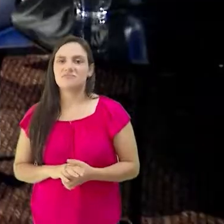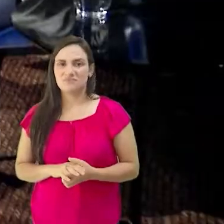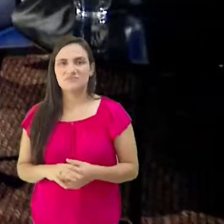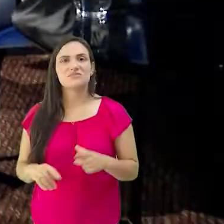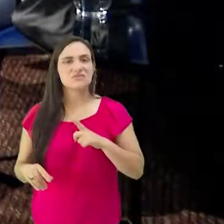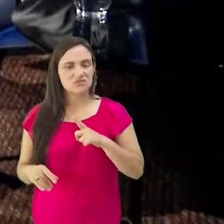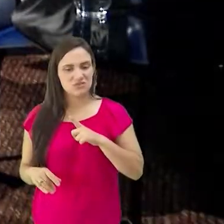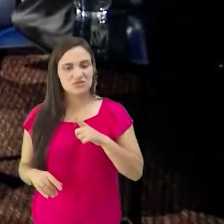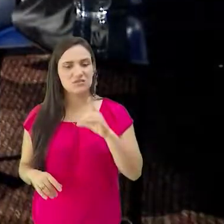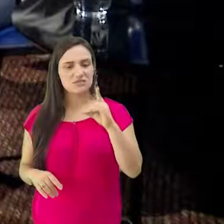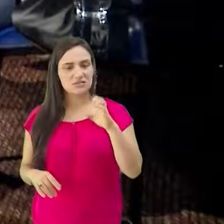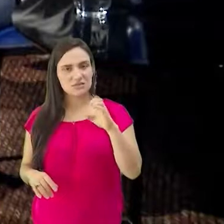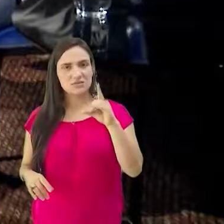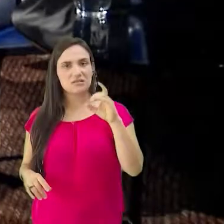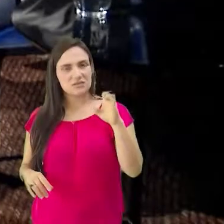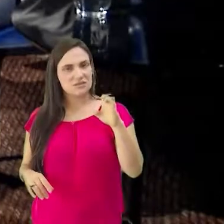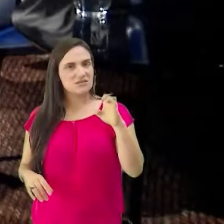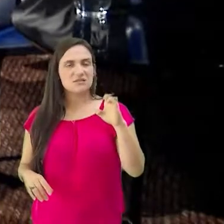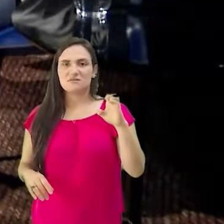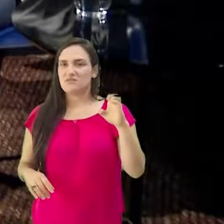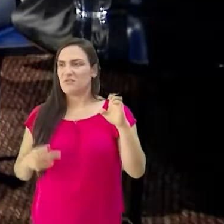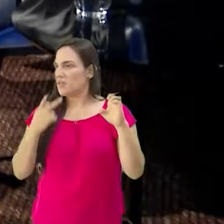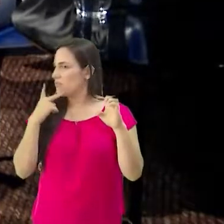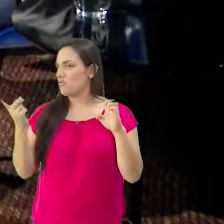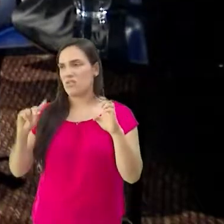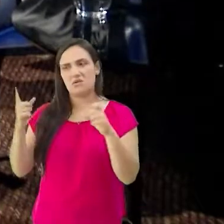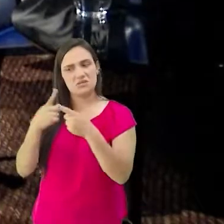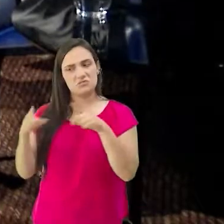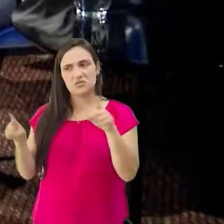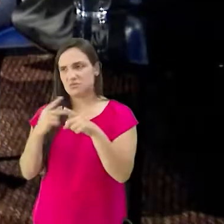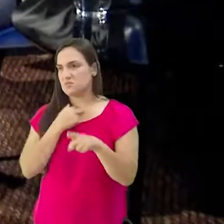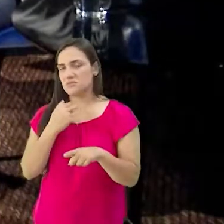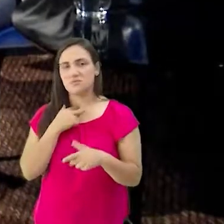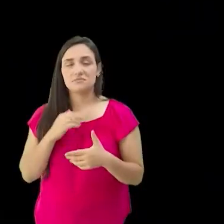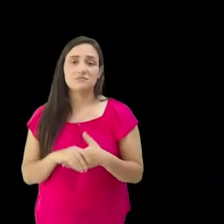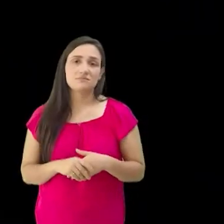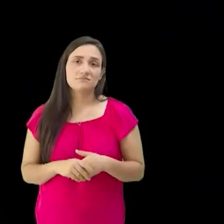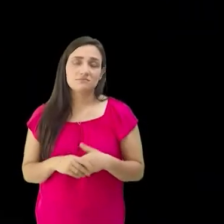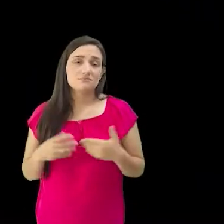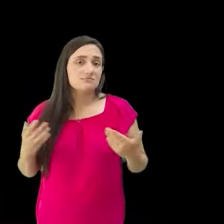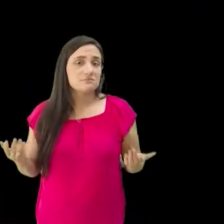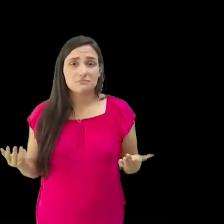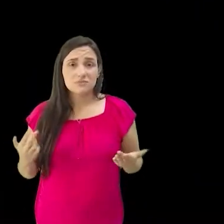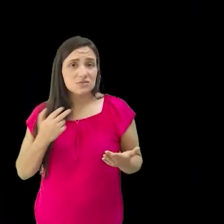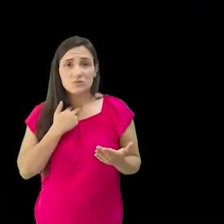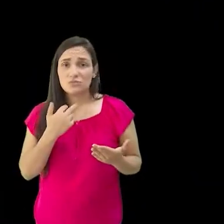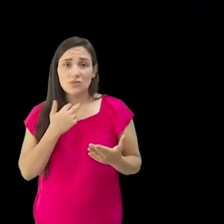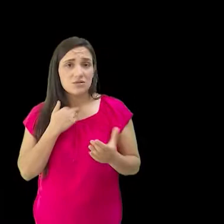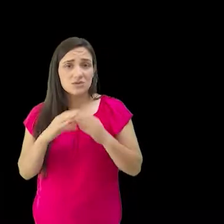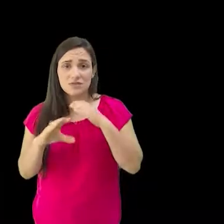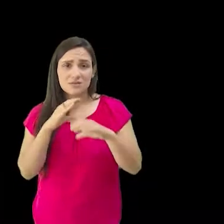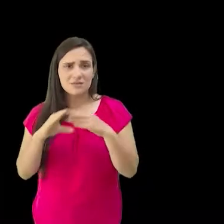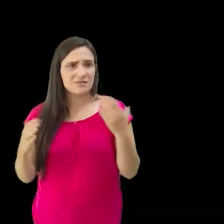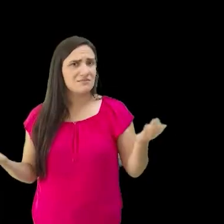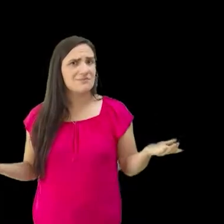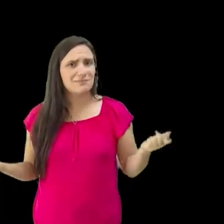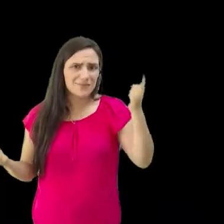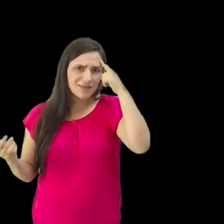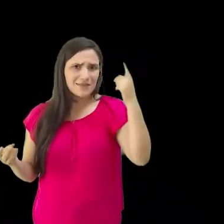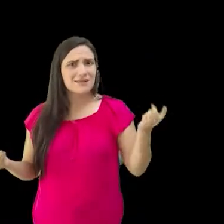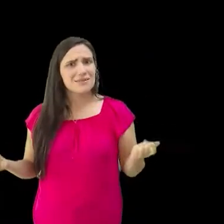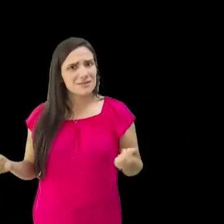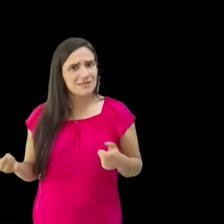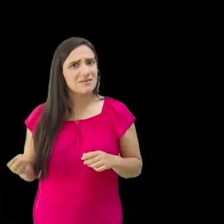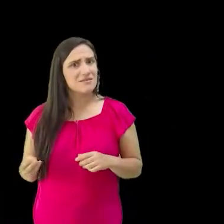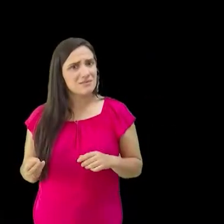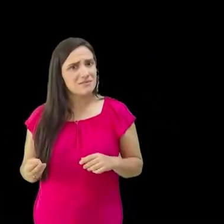O Benê era o coordenador do Objetivo. O coordenador do Objetivo. Famoso Benê. E acabou que ele não pôde cantar essa música, cara, no Ibirapuera. E a